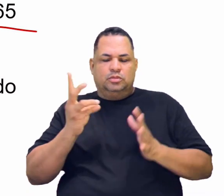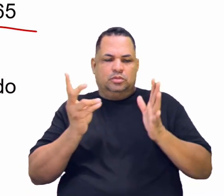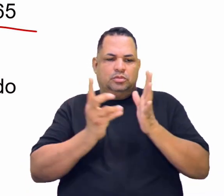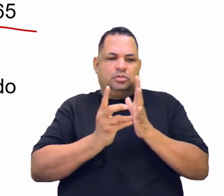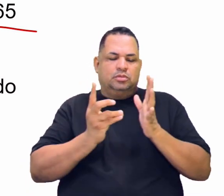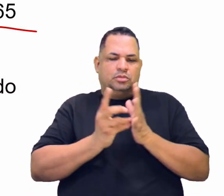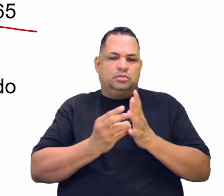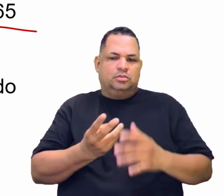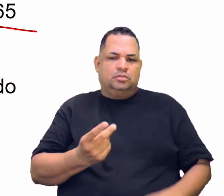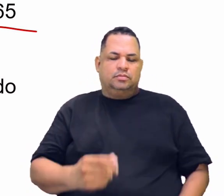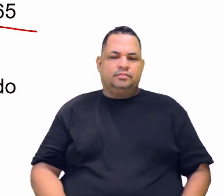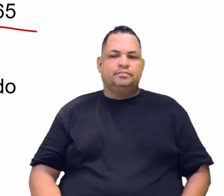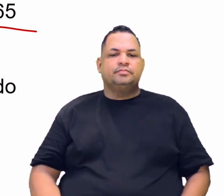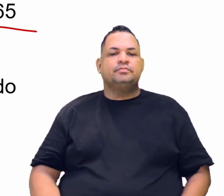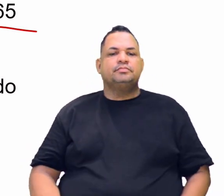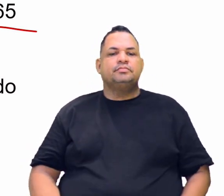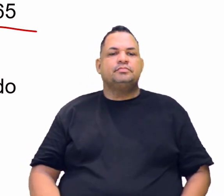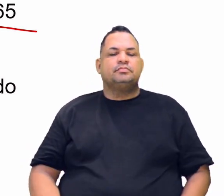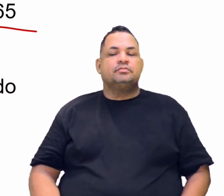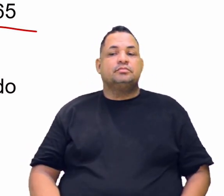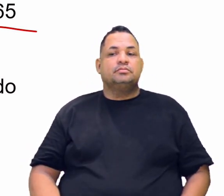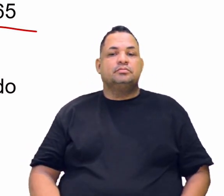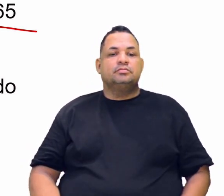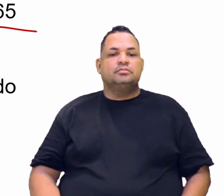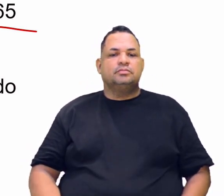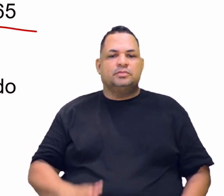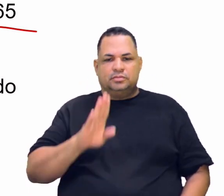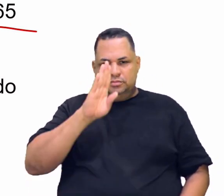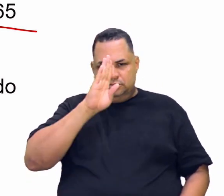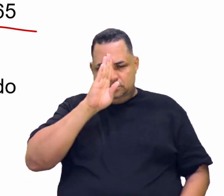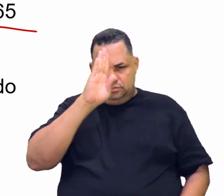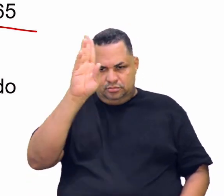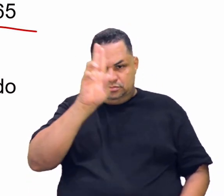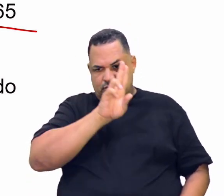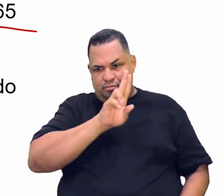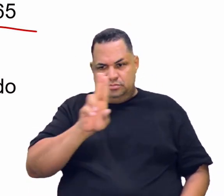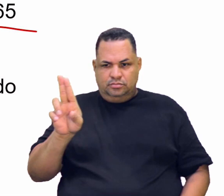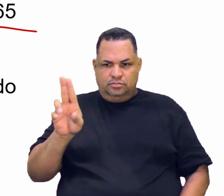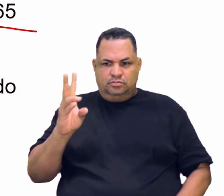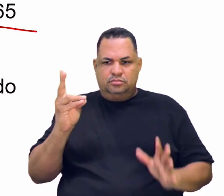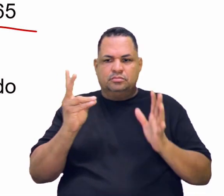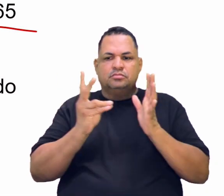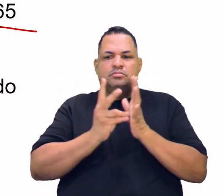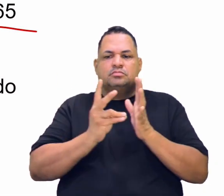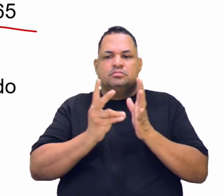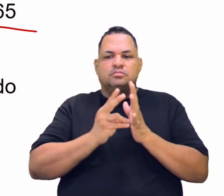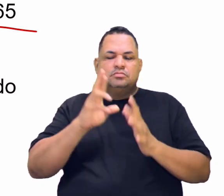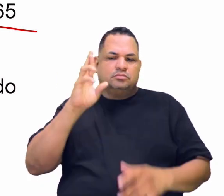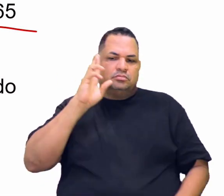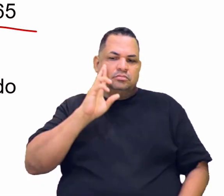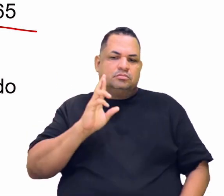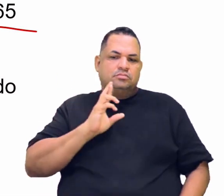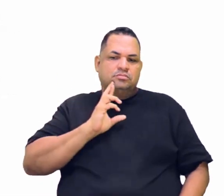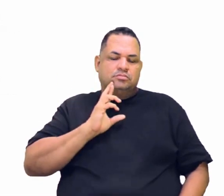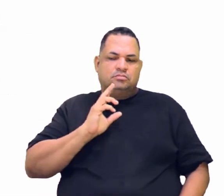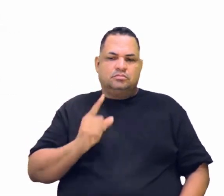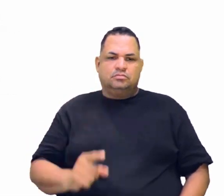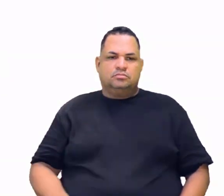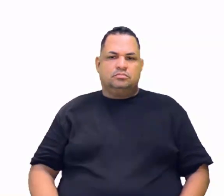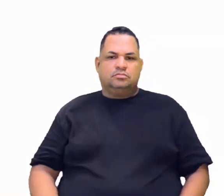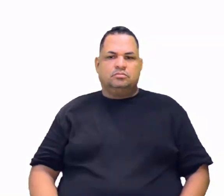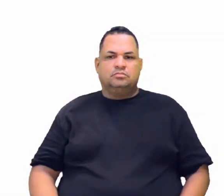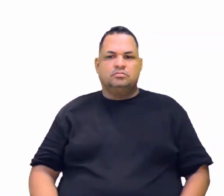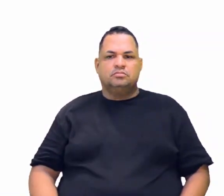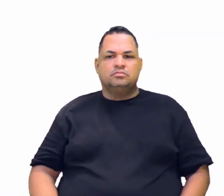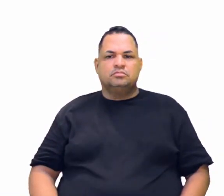época. E o grande nome indígena de Rondônia é